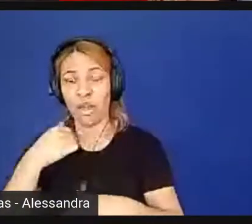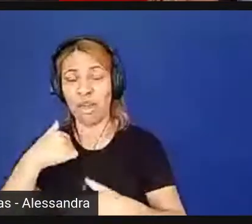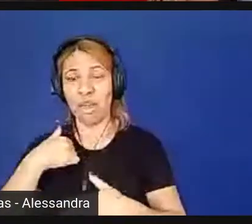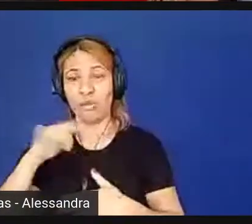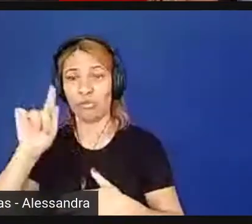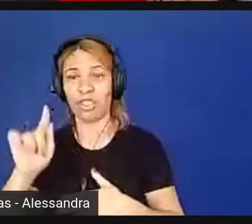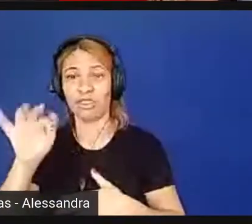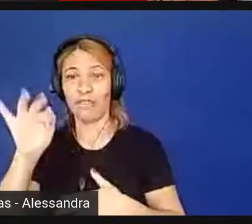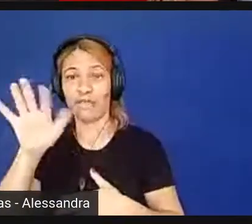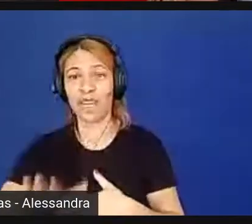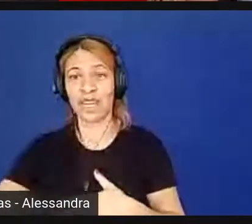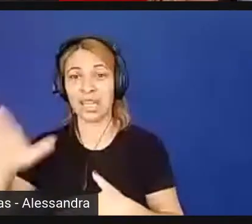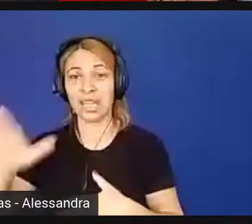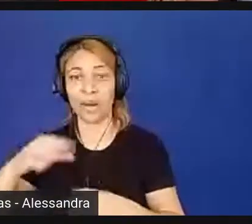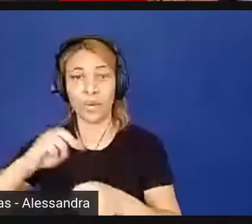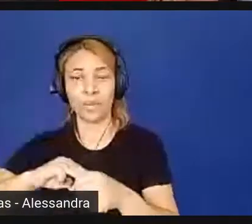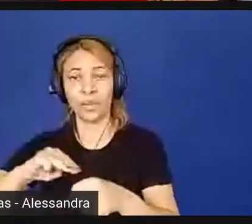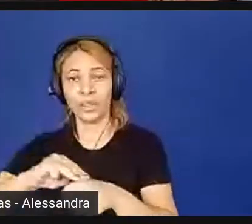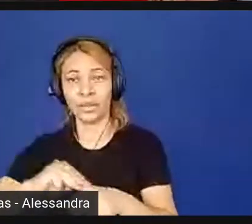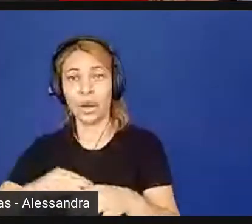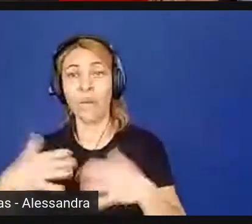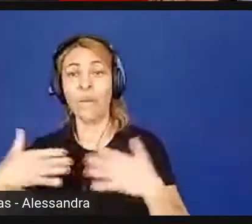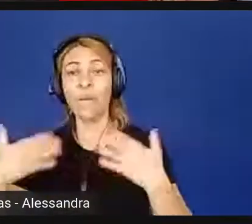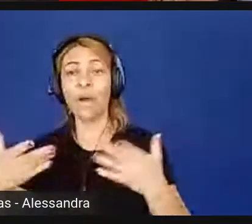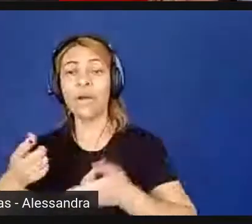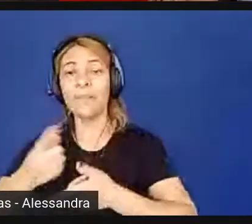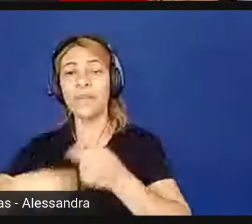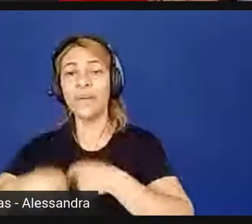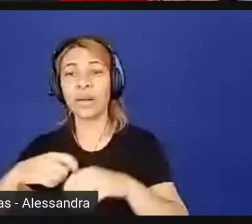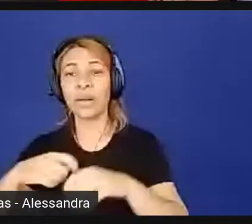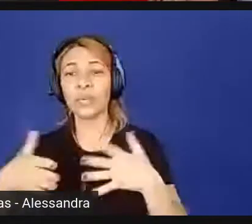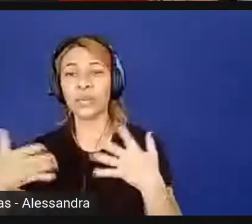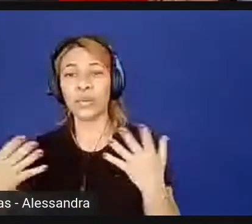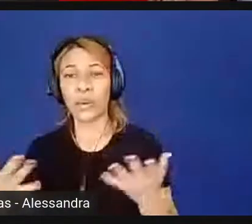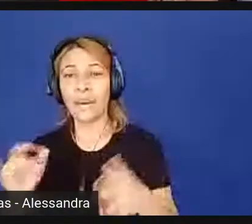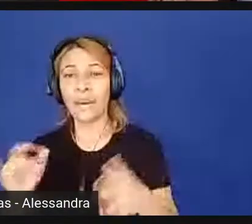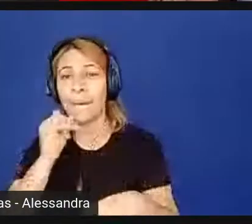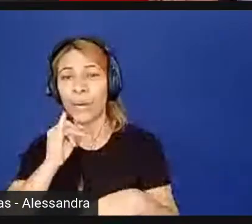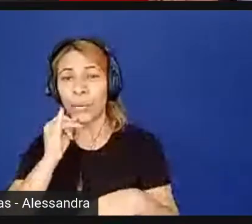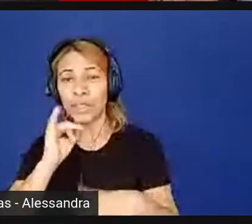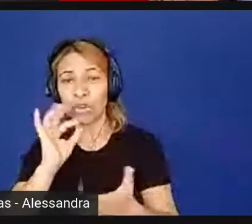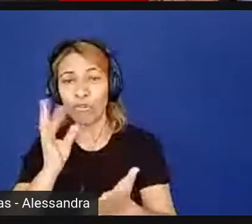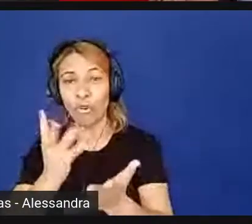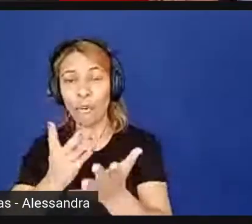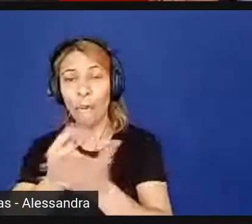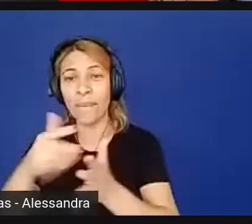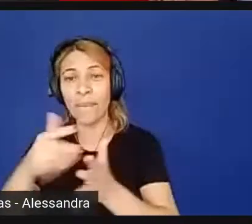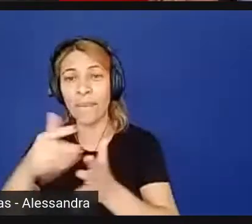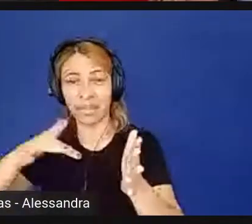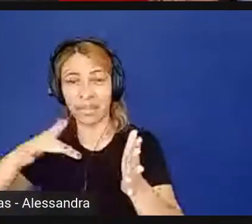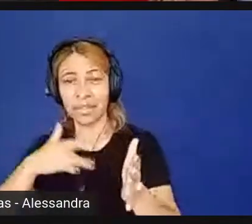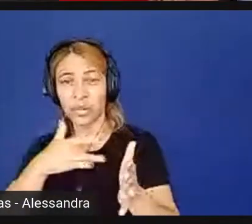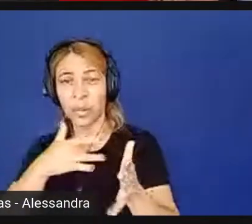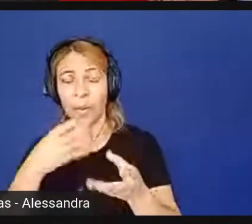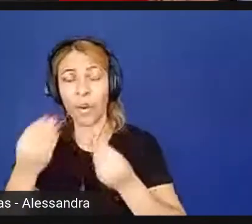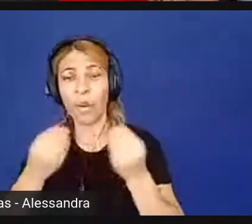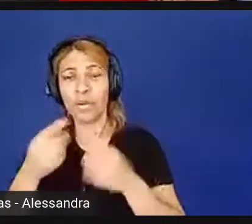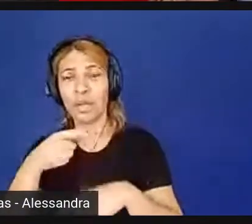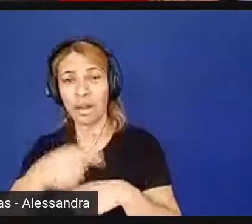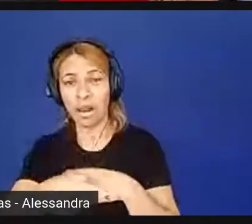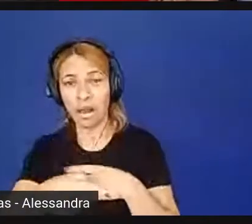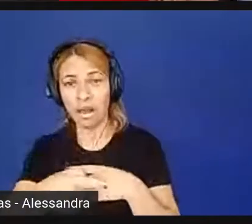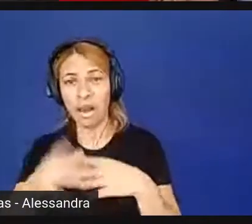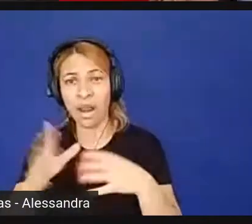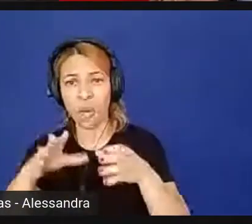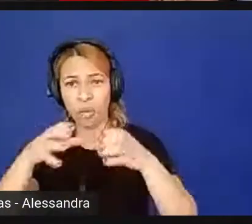estadual ou municipal, eu tenho que saber qual é o meu negócio. No meu negócio, por exemplo, se eu vou comprar insumo de saúde, como é que é o mercado? É um mercado concentrado? É